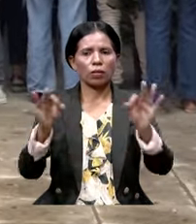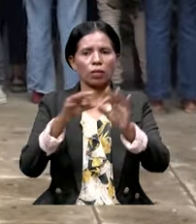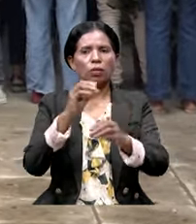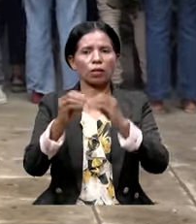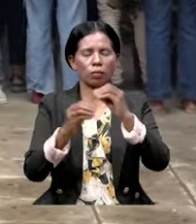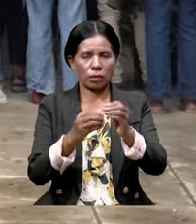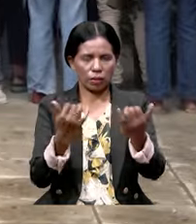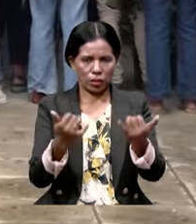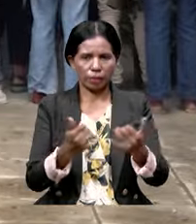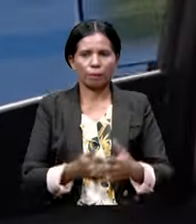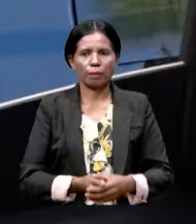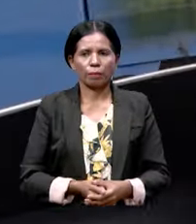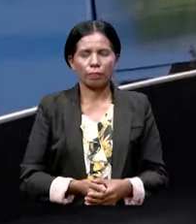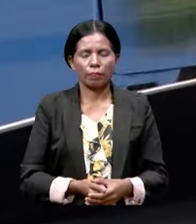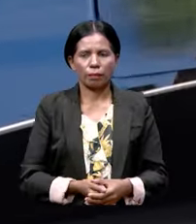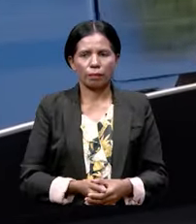ne.